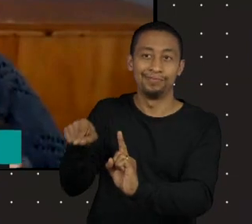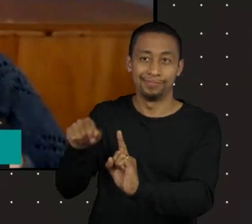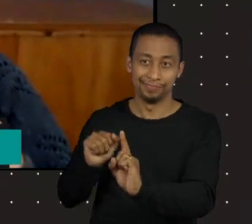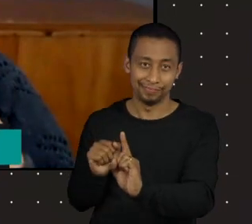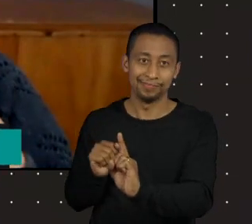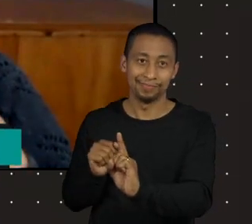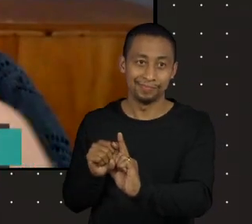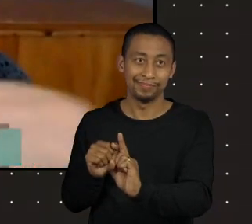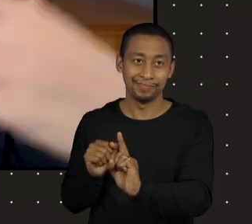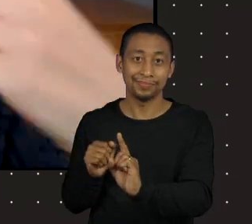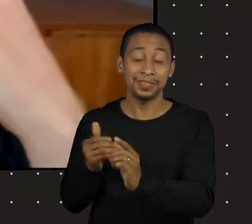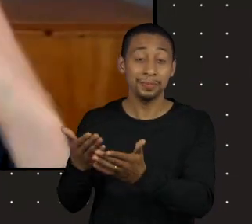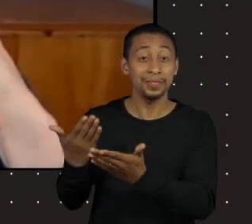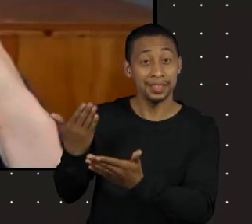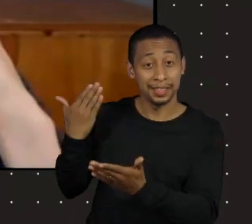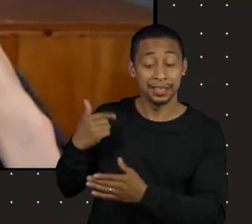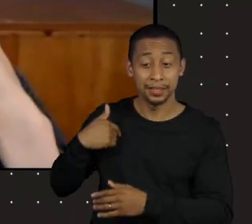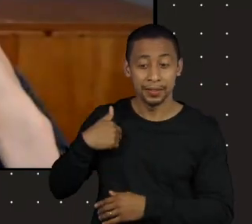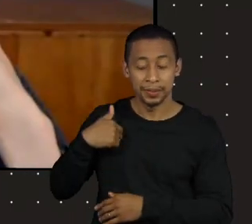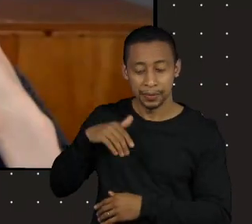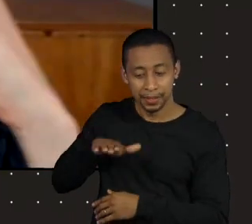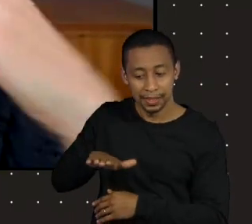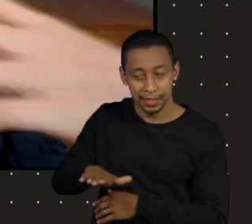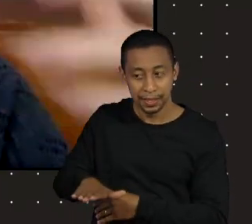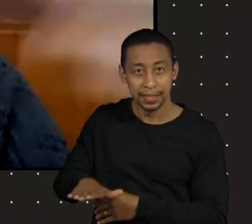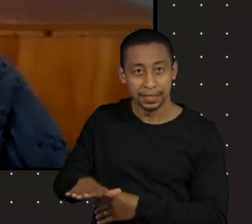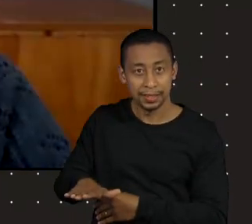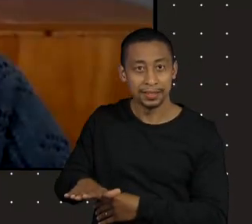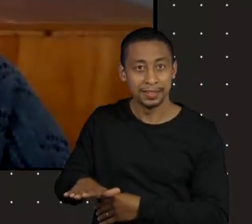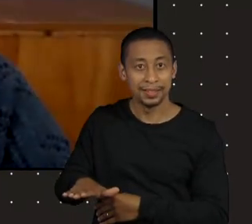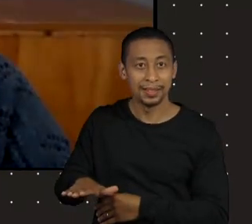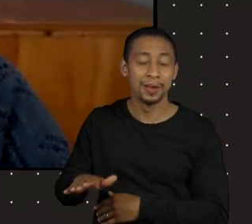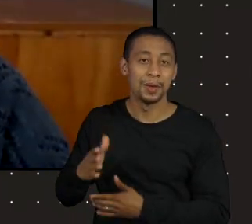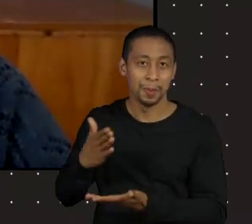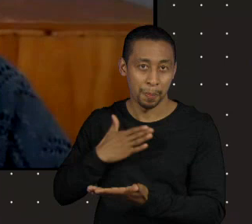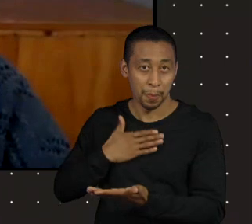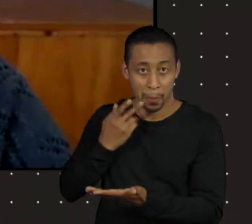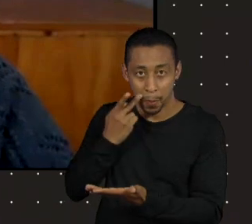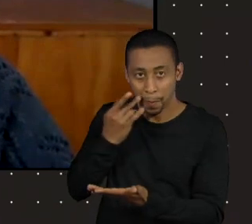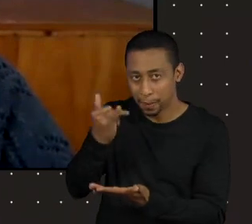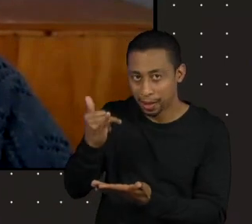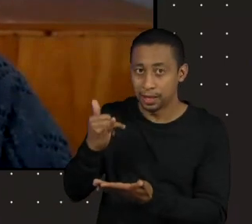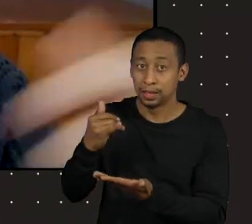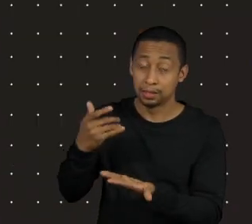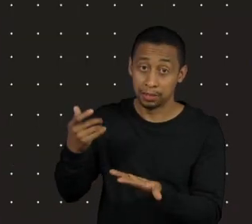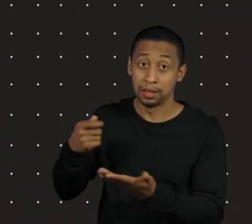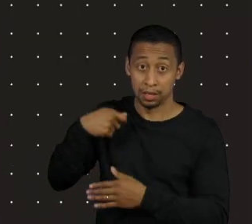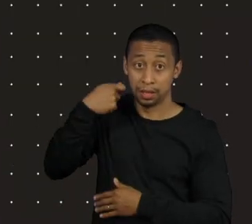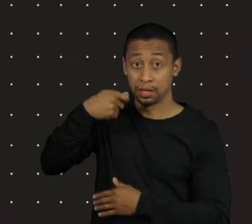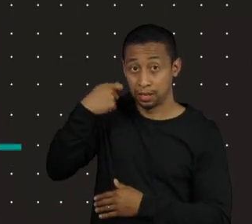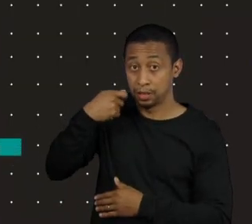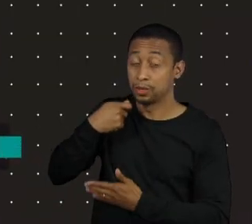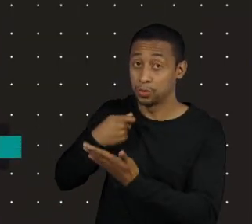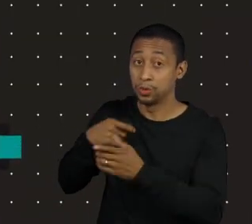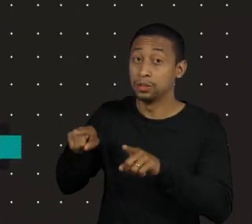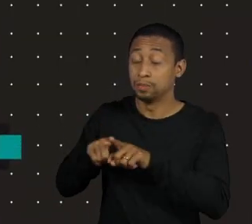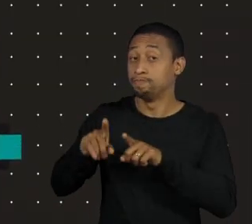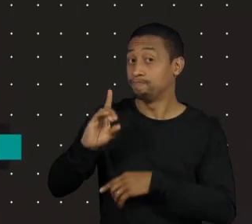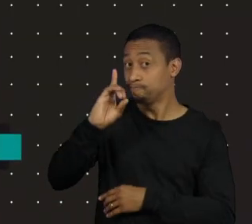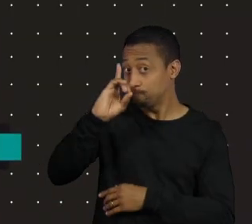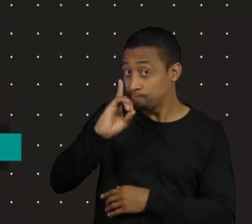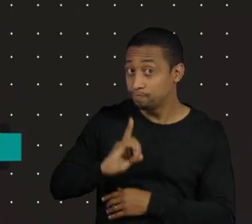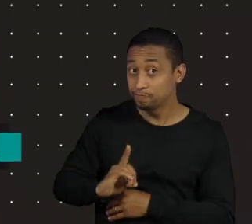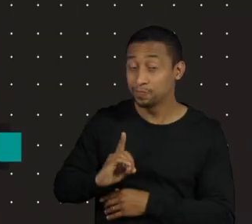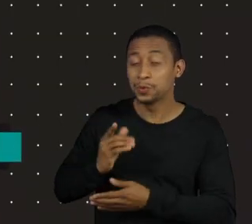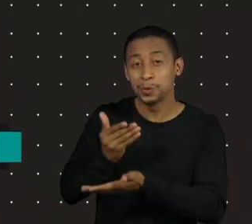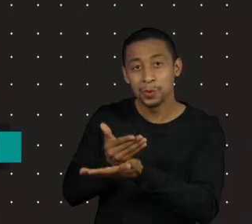eu era criança, assim, meu pai ele foi ator, né? Durante muitos anos é ator, diretor, e ele